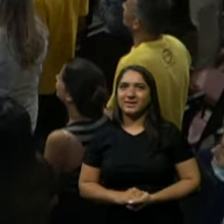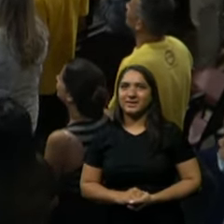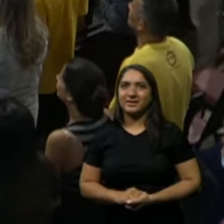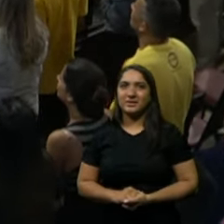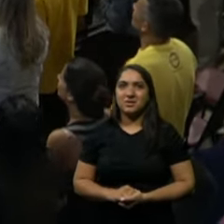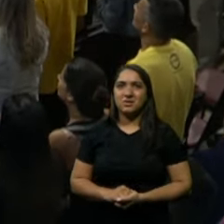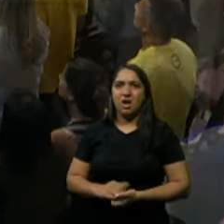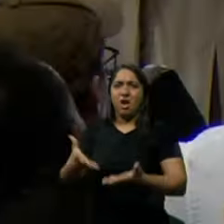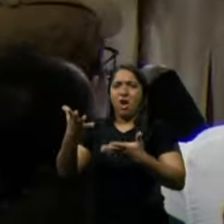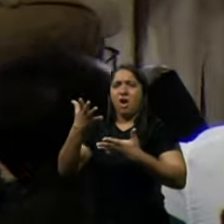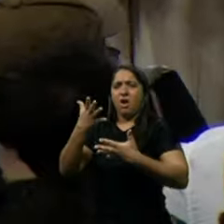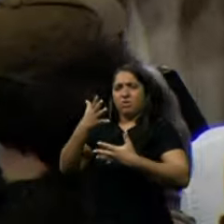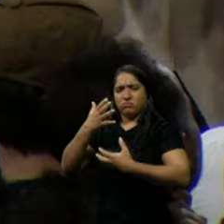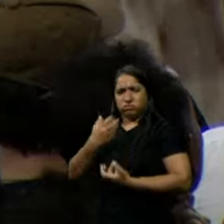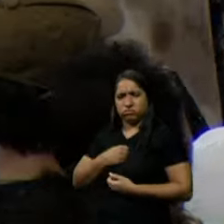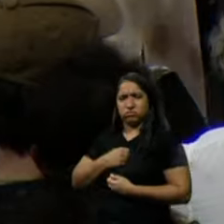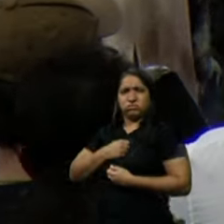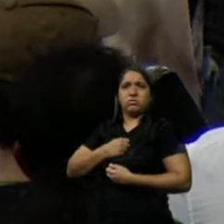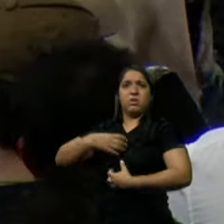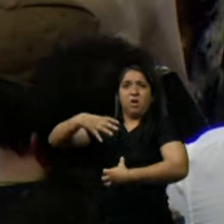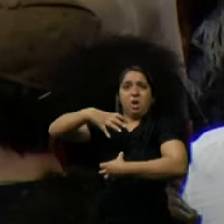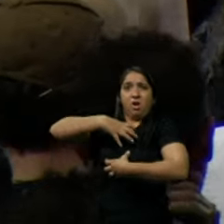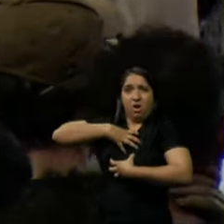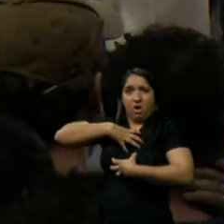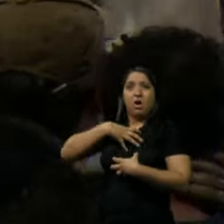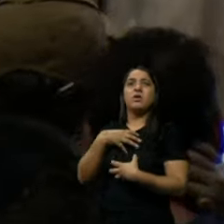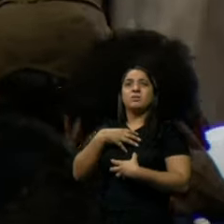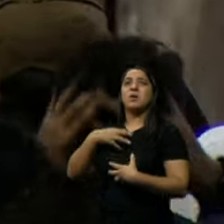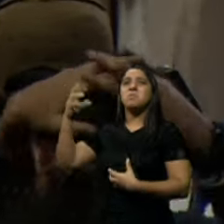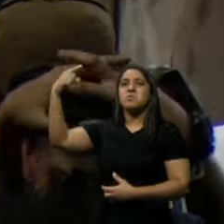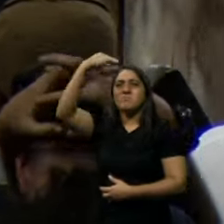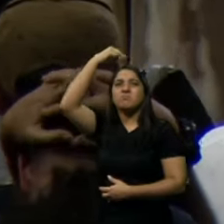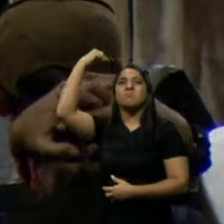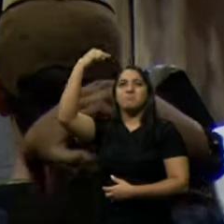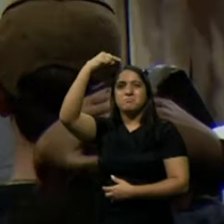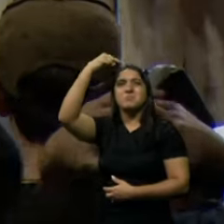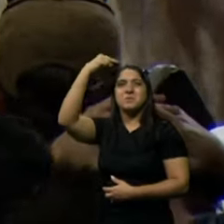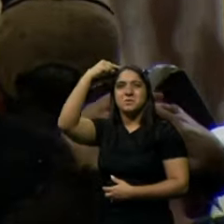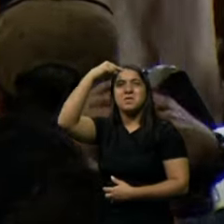tomado pelo poder do Espírito Santo AC Milan Dame